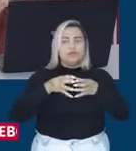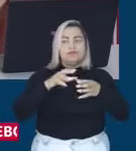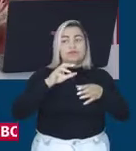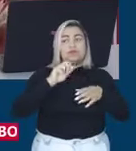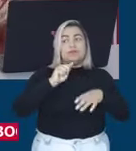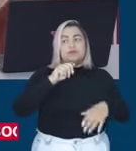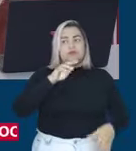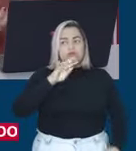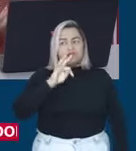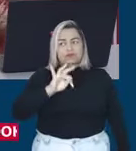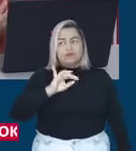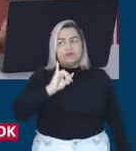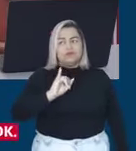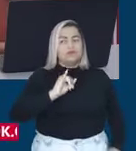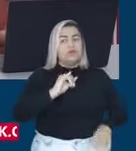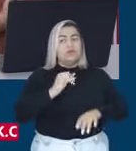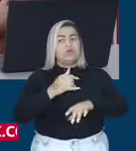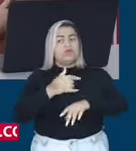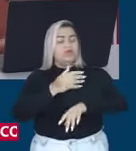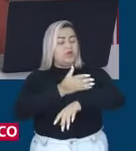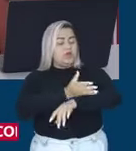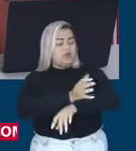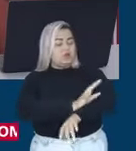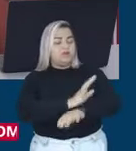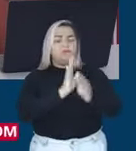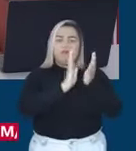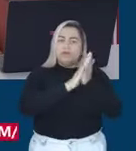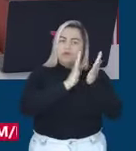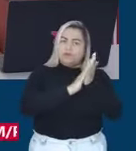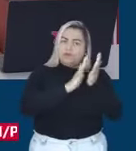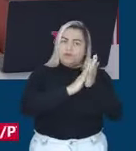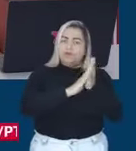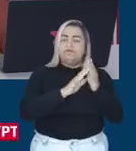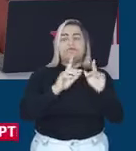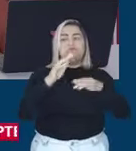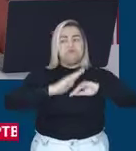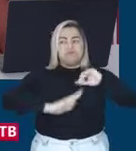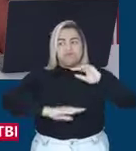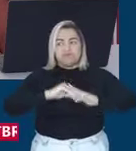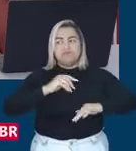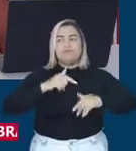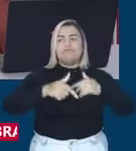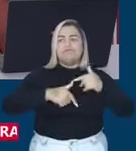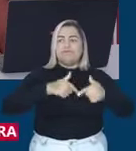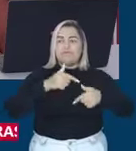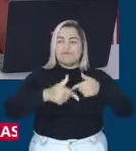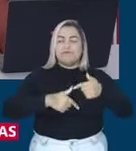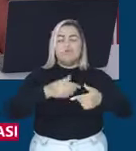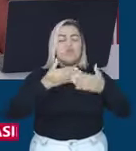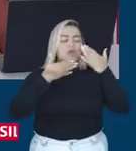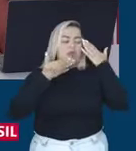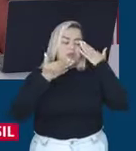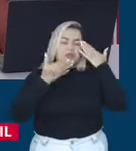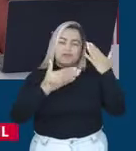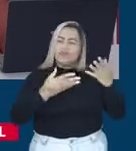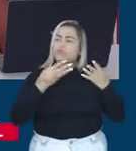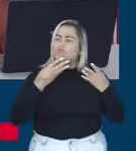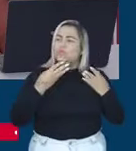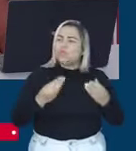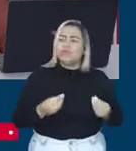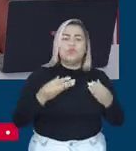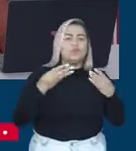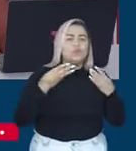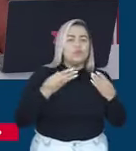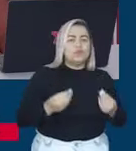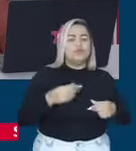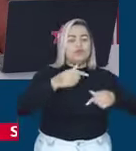cresceu muito inspirada no seu trabalho. Meus parabéns pela sua atuação. Eu que agradeço muito, muito, muito. Eu sempre digo